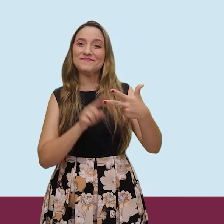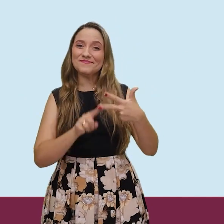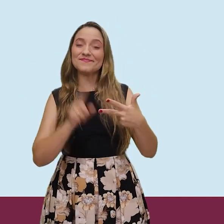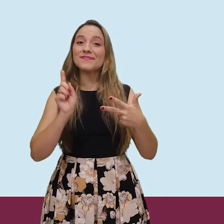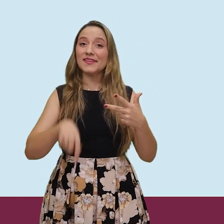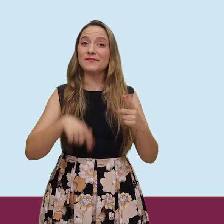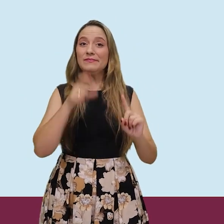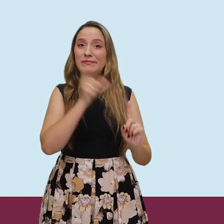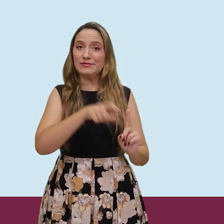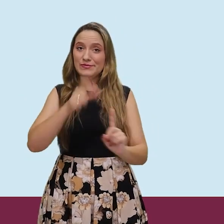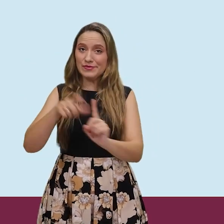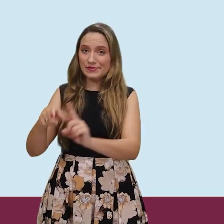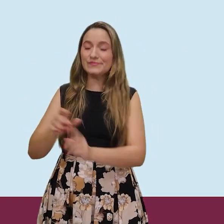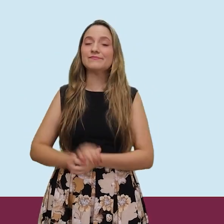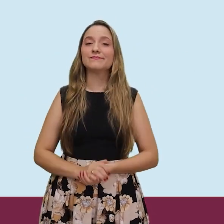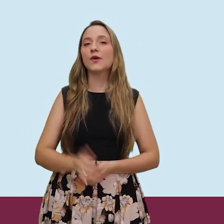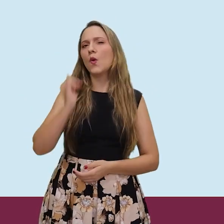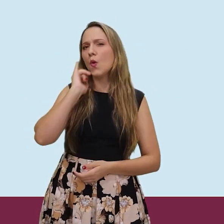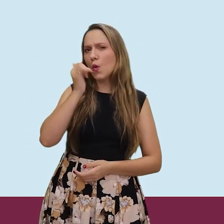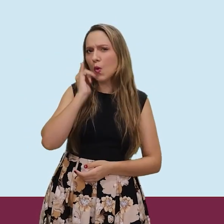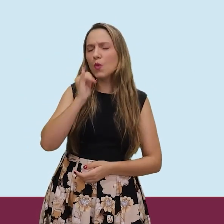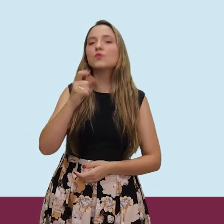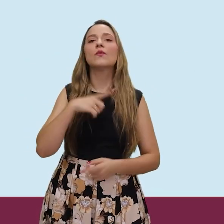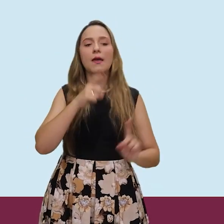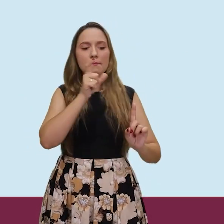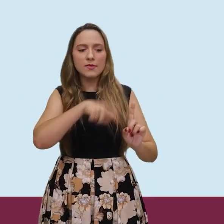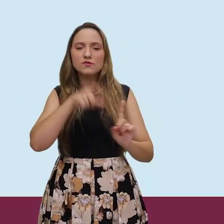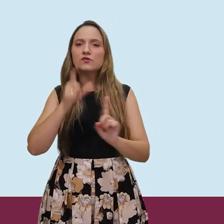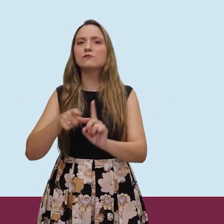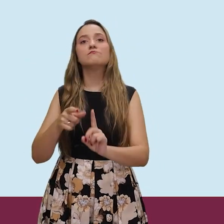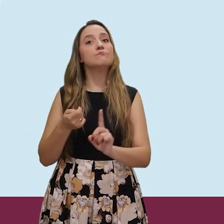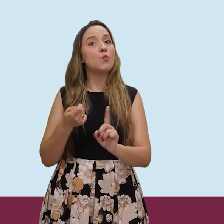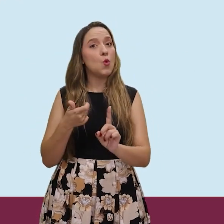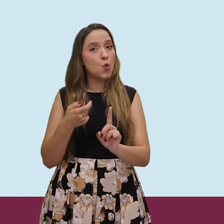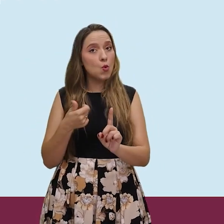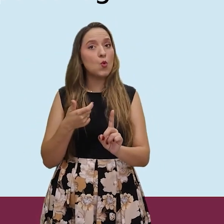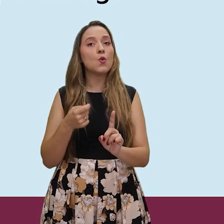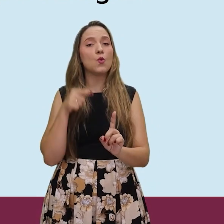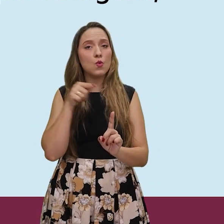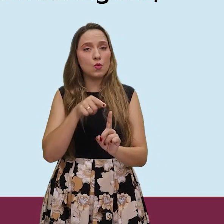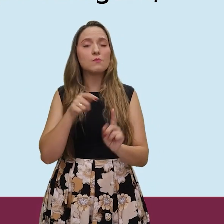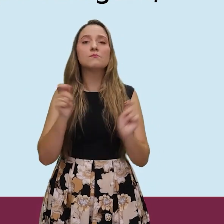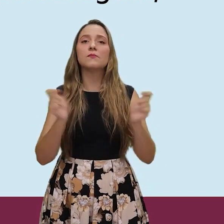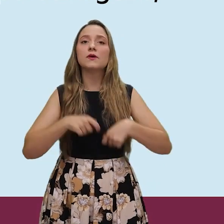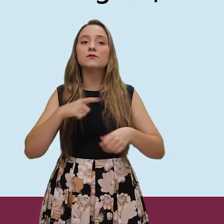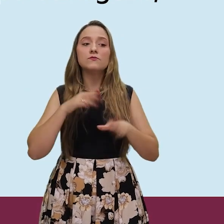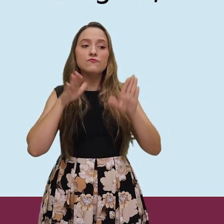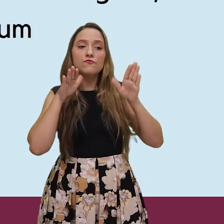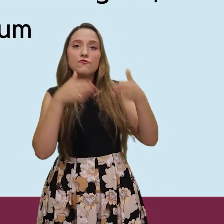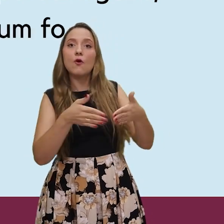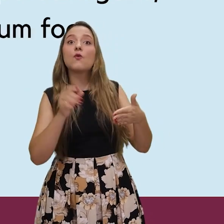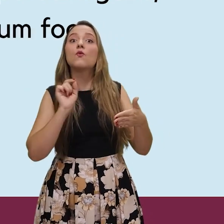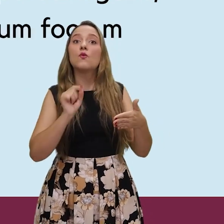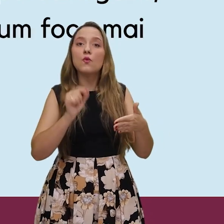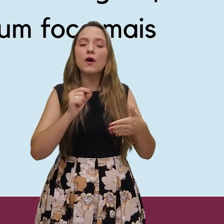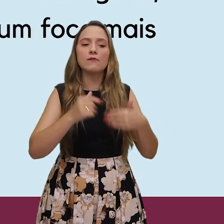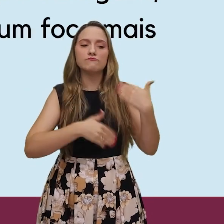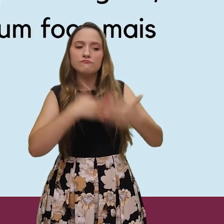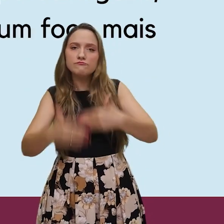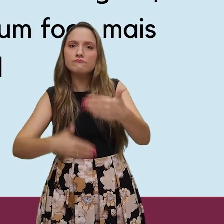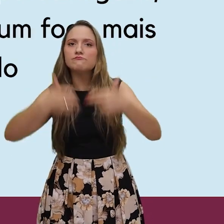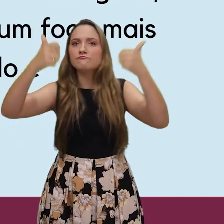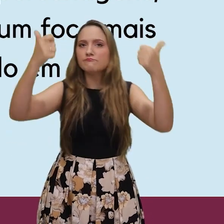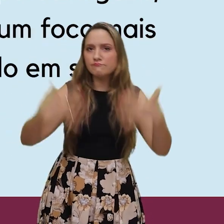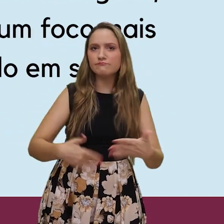característica é o personagem. O conto apresenta um número limitado de personagens, permitindo um foco